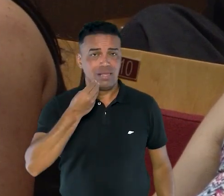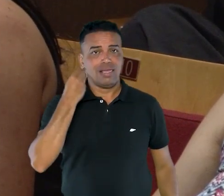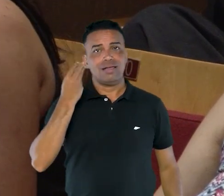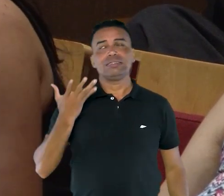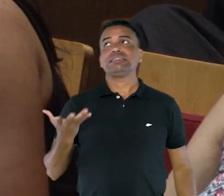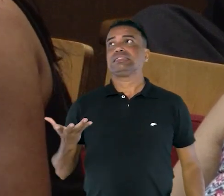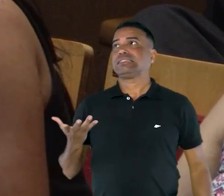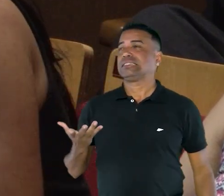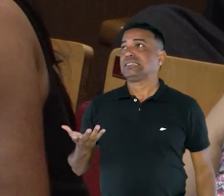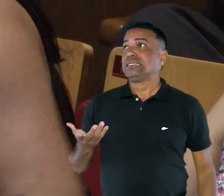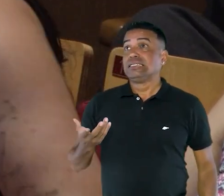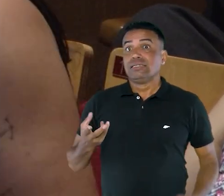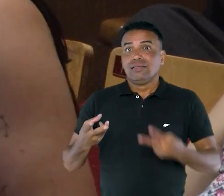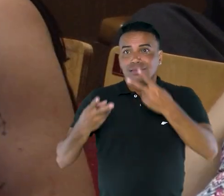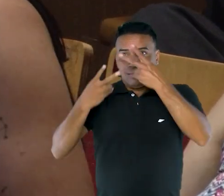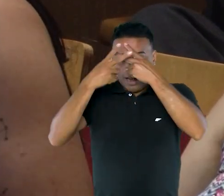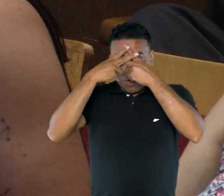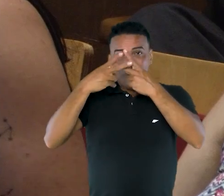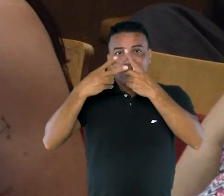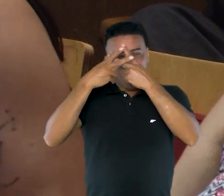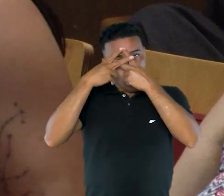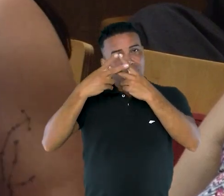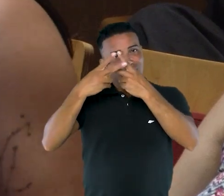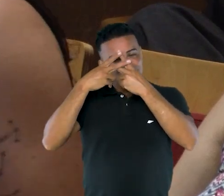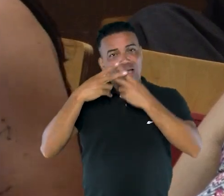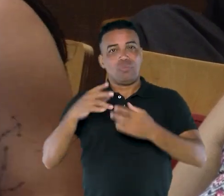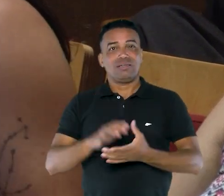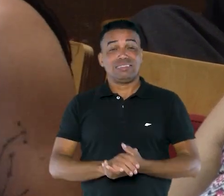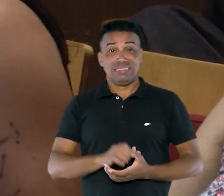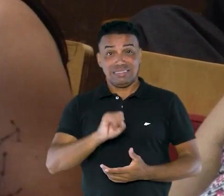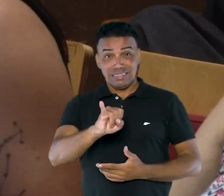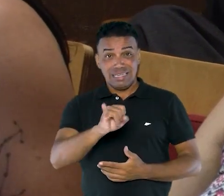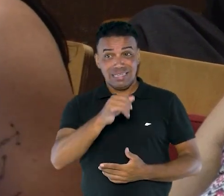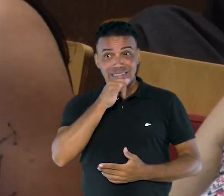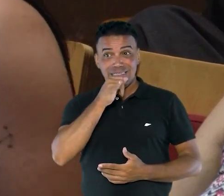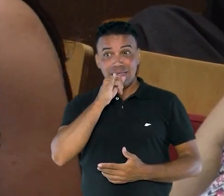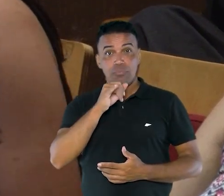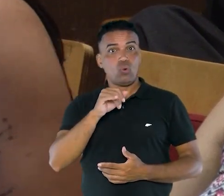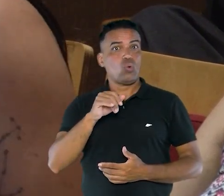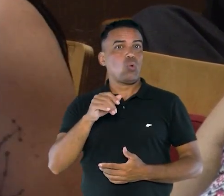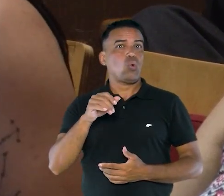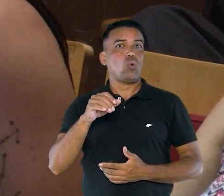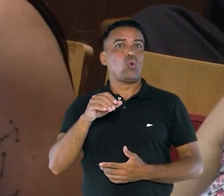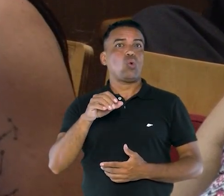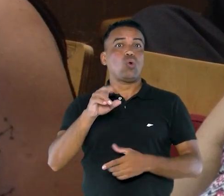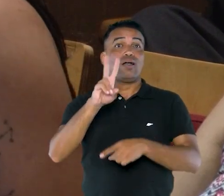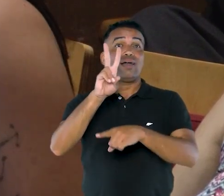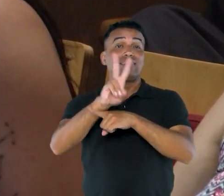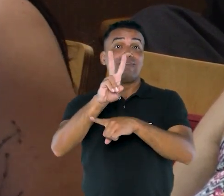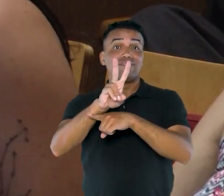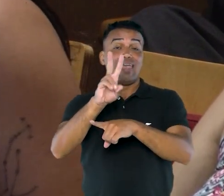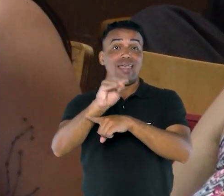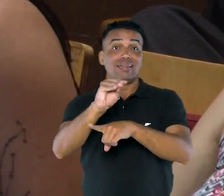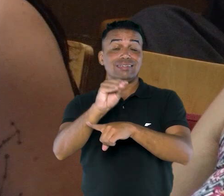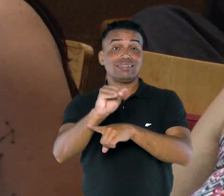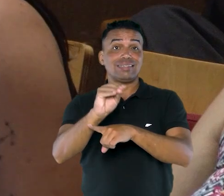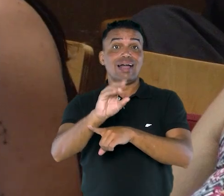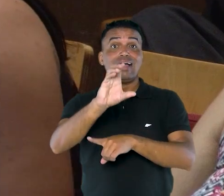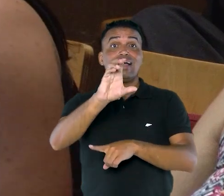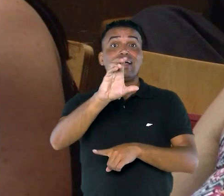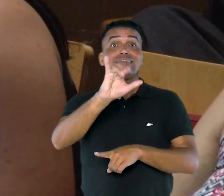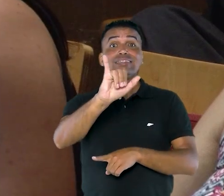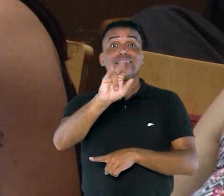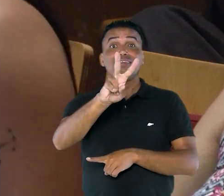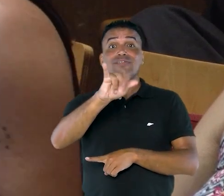são microtraumas na pele. Se todo mundo aqui recebesse um alerta agora da Defesa Civil, todo mundo ficaria